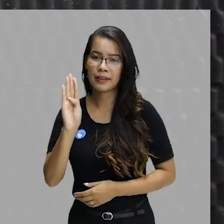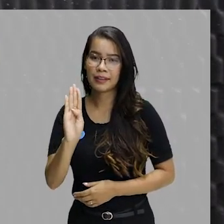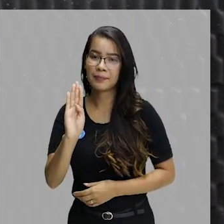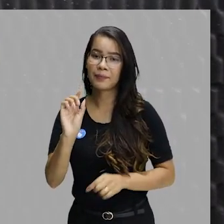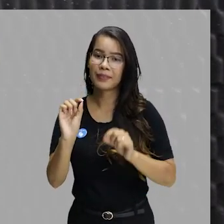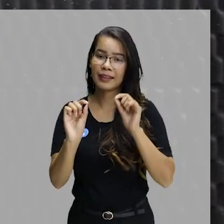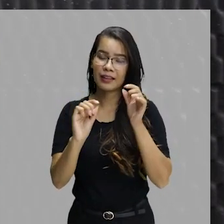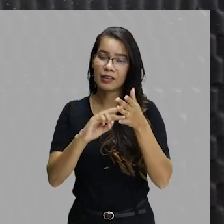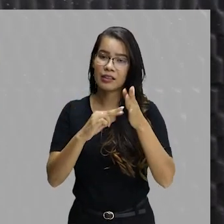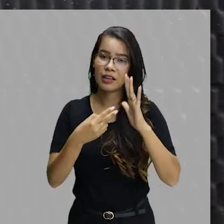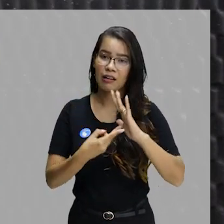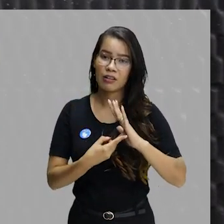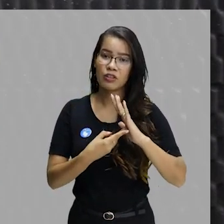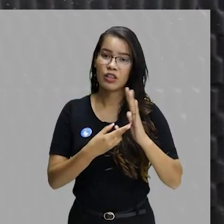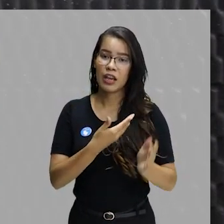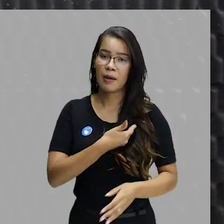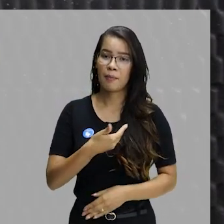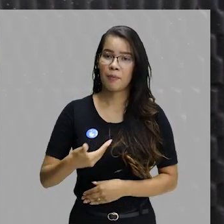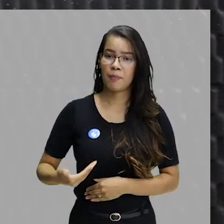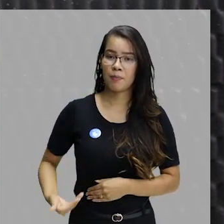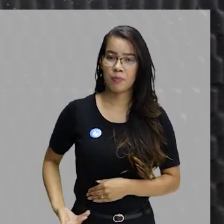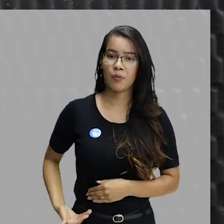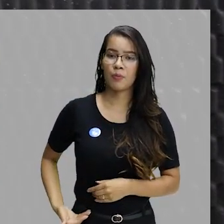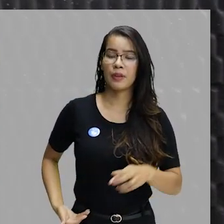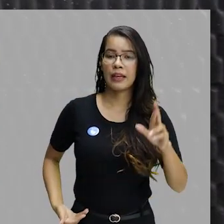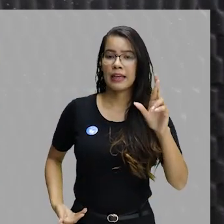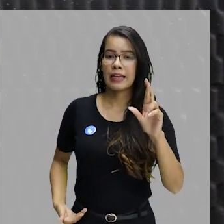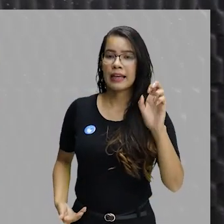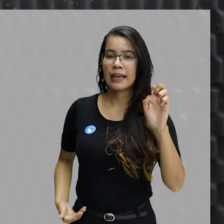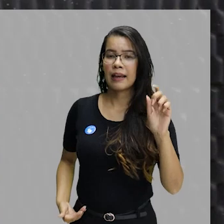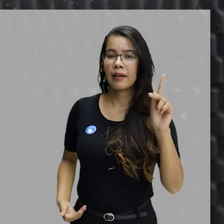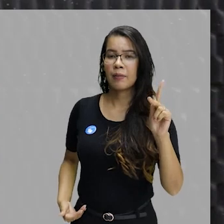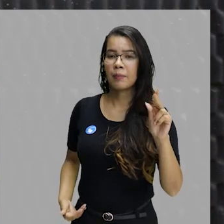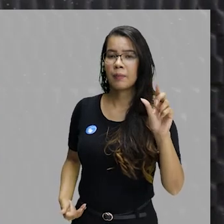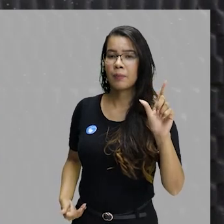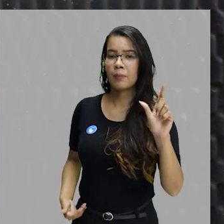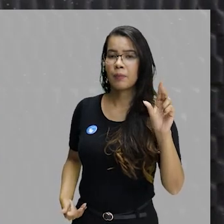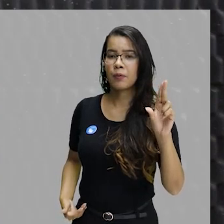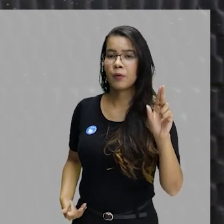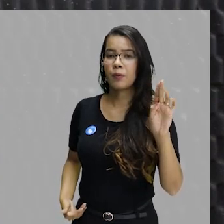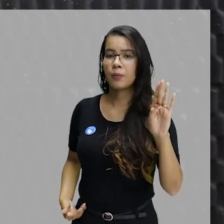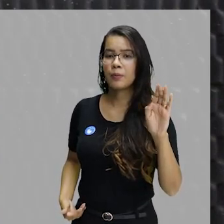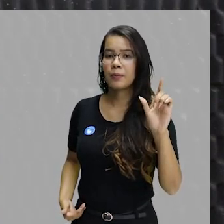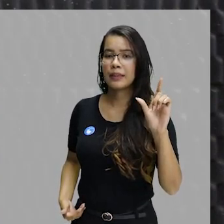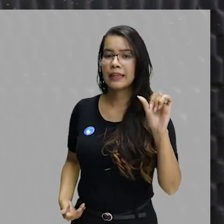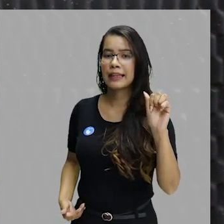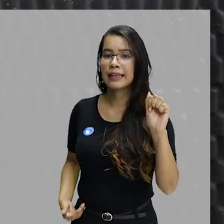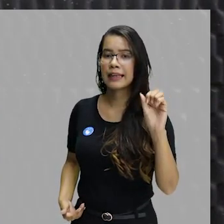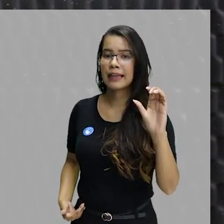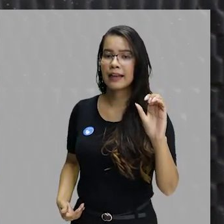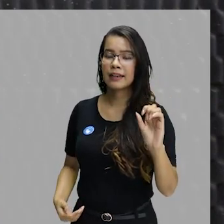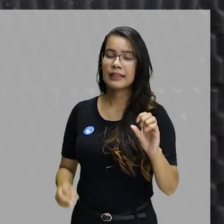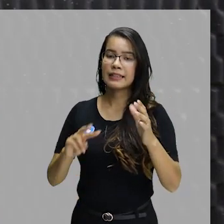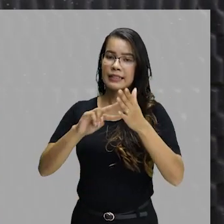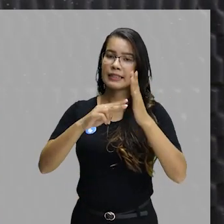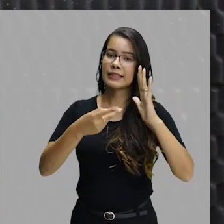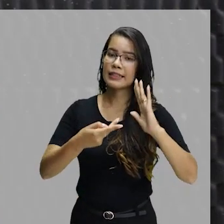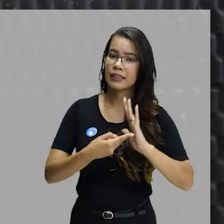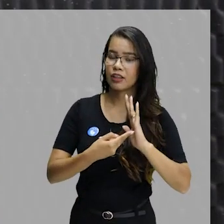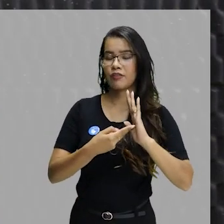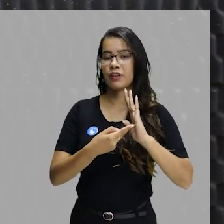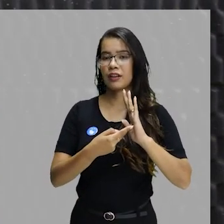república, porque república vem do latim res publica. Res publica